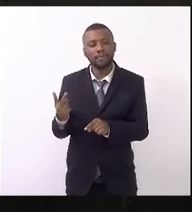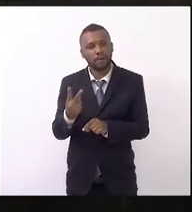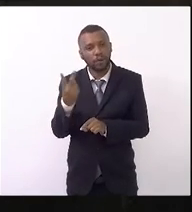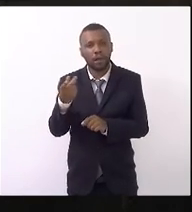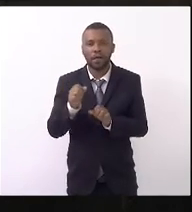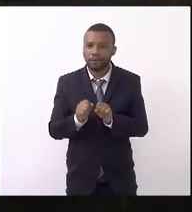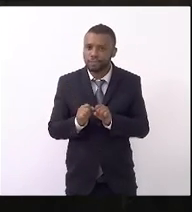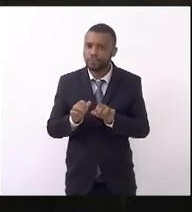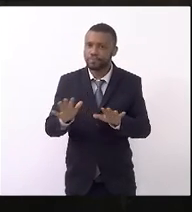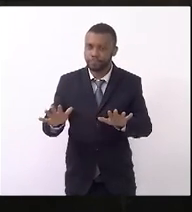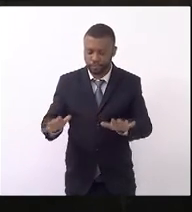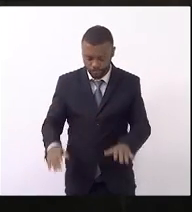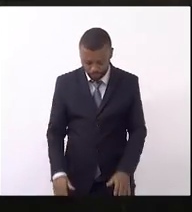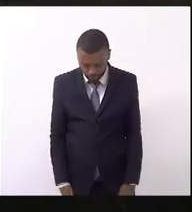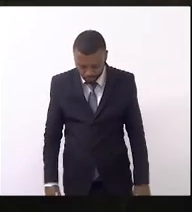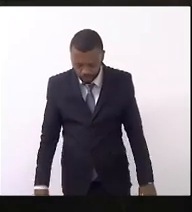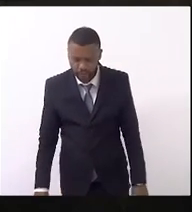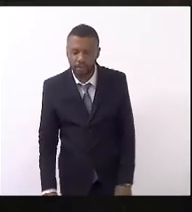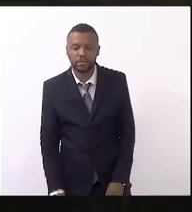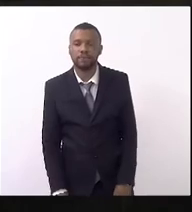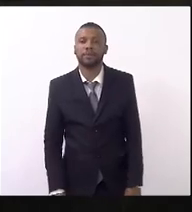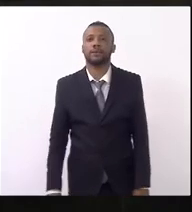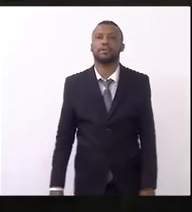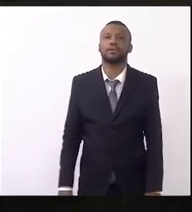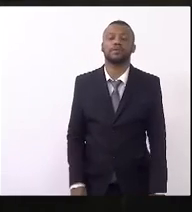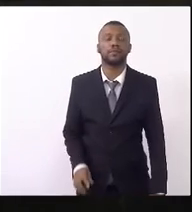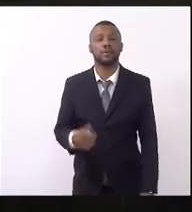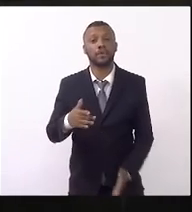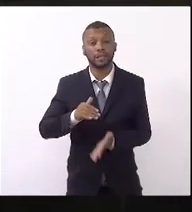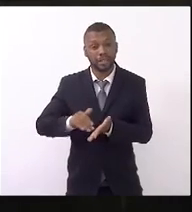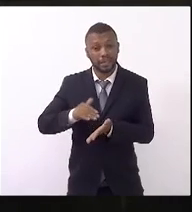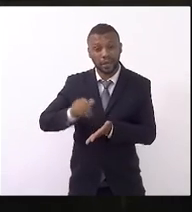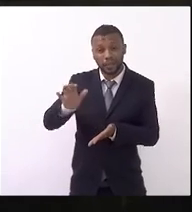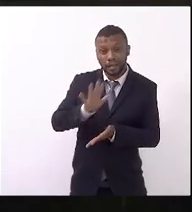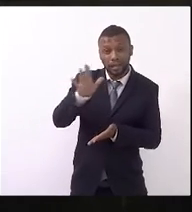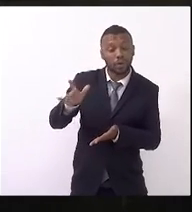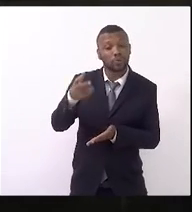difundir. Nós temos um secretário nacional de cultura que